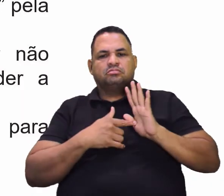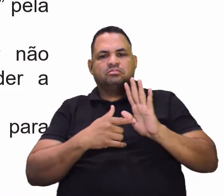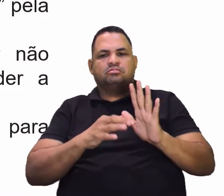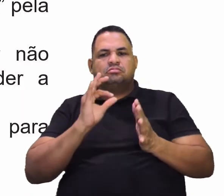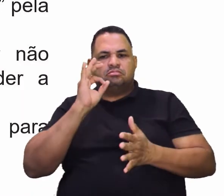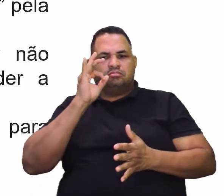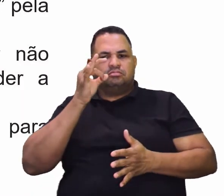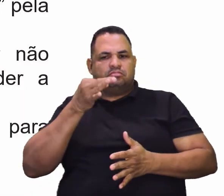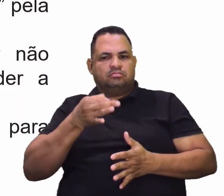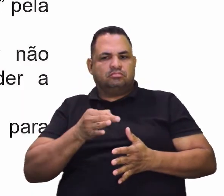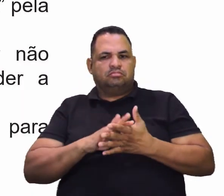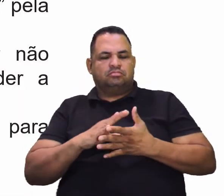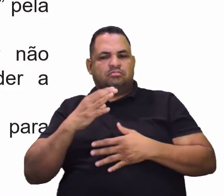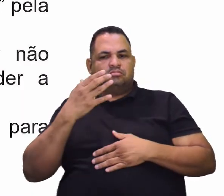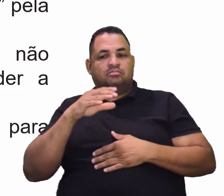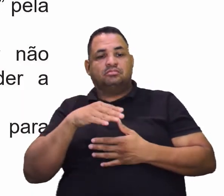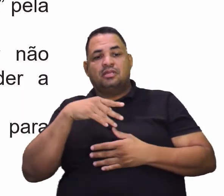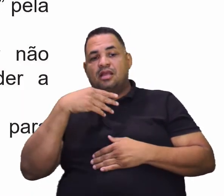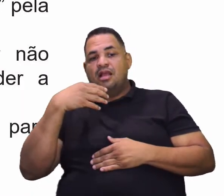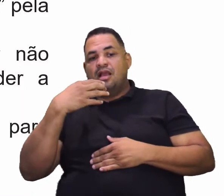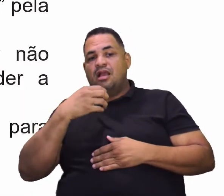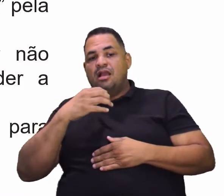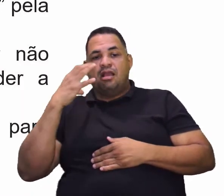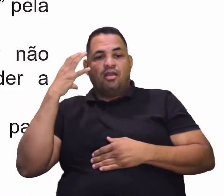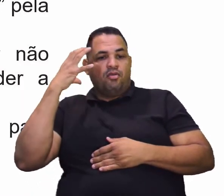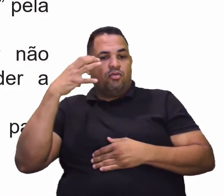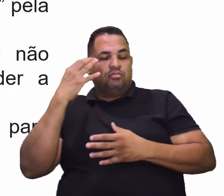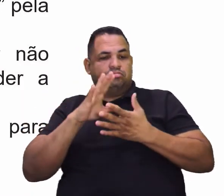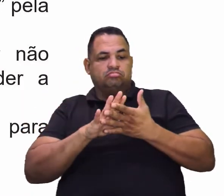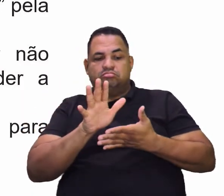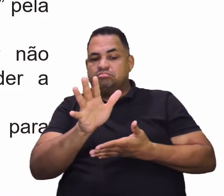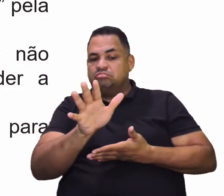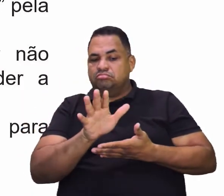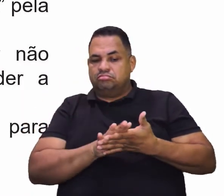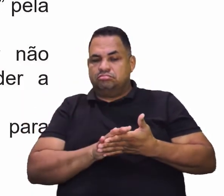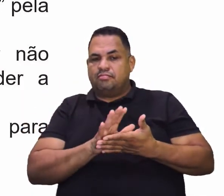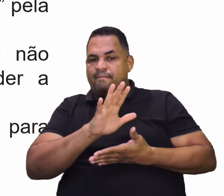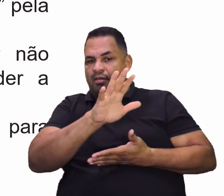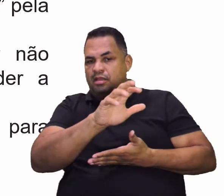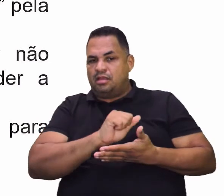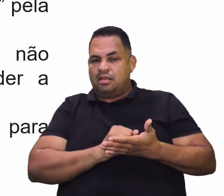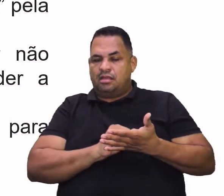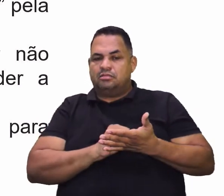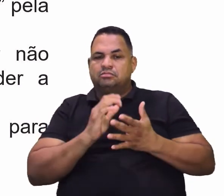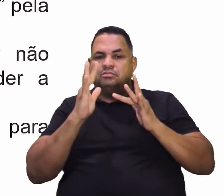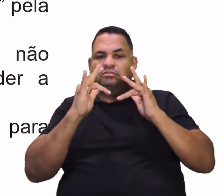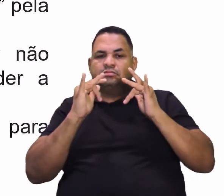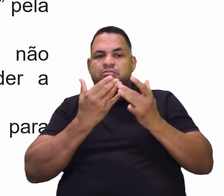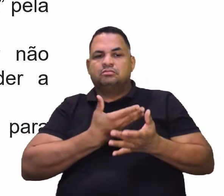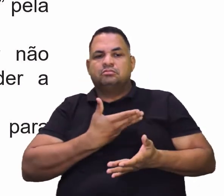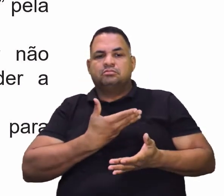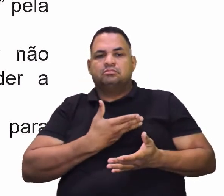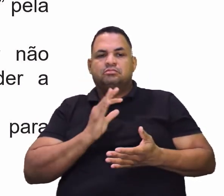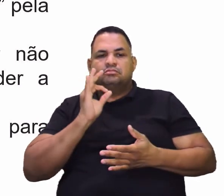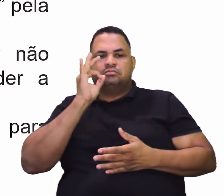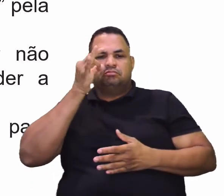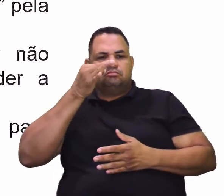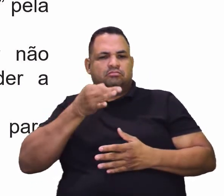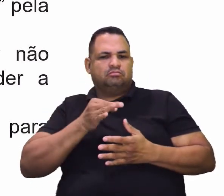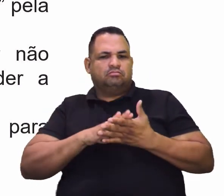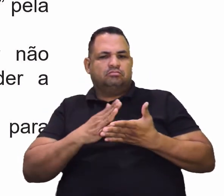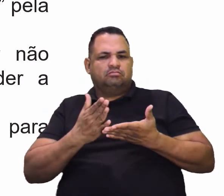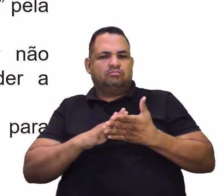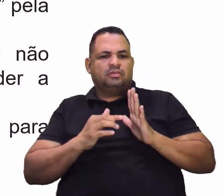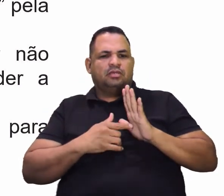a certeza do cantor em tomar a namorada do amigo. A certeza do cantor em tomar a namorada do amigo